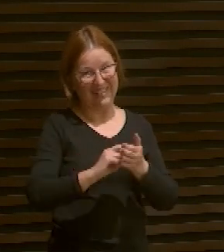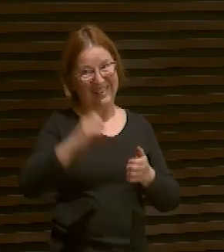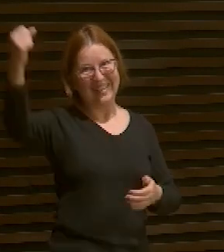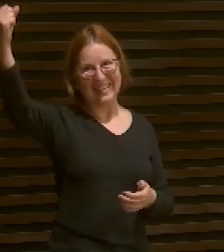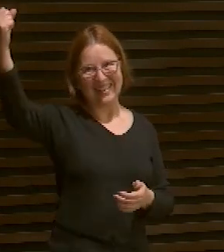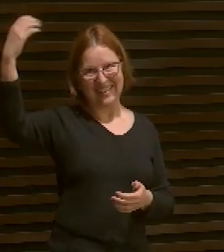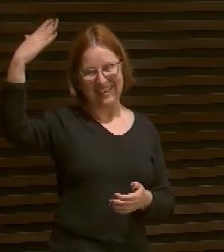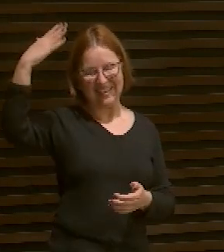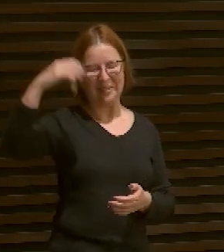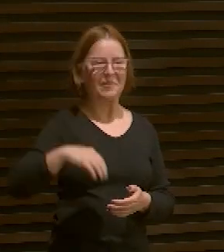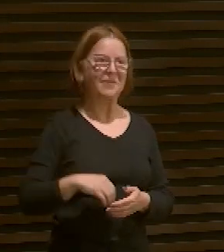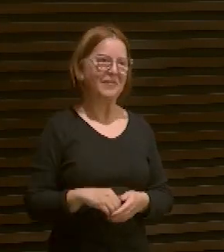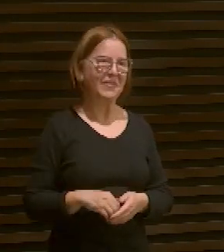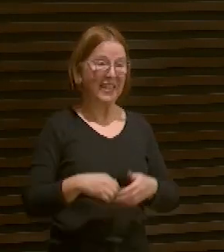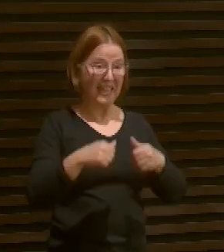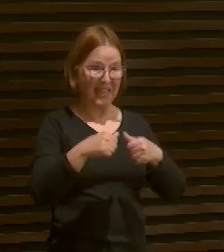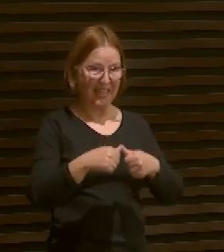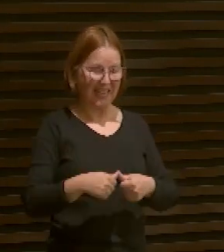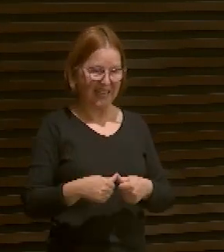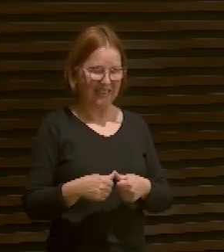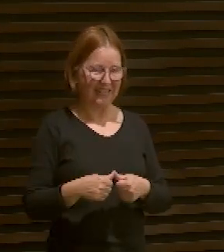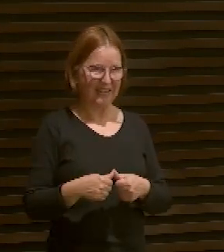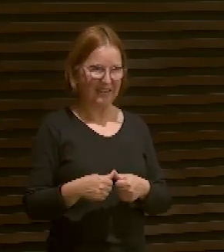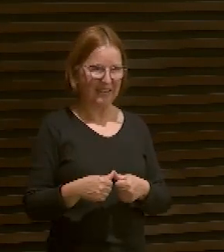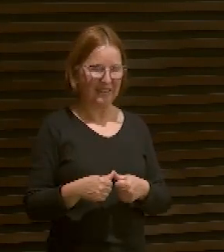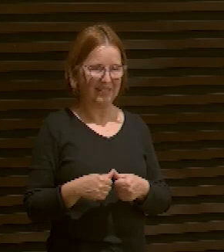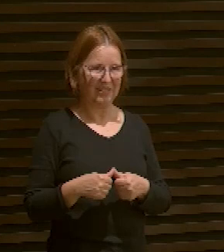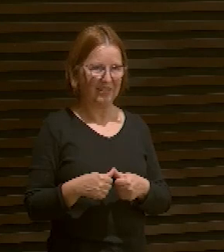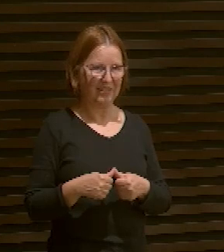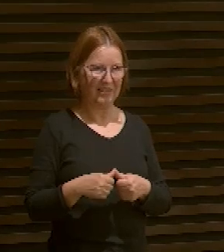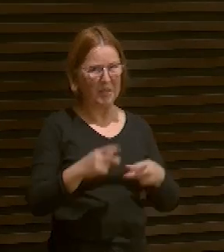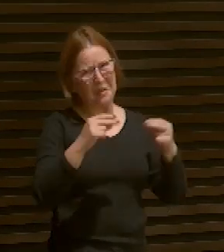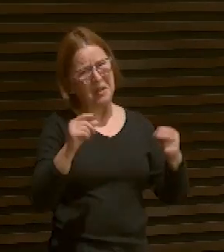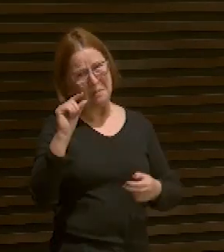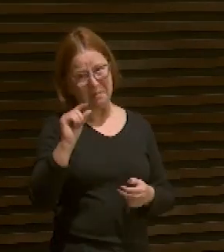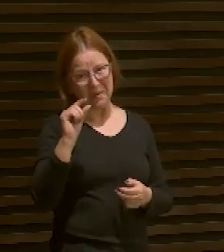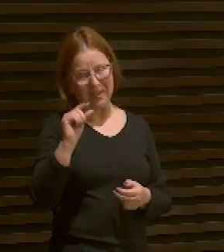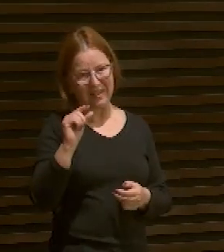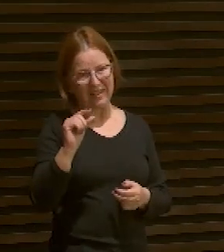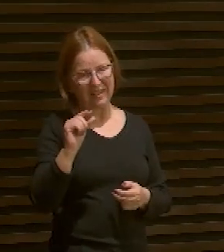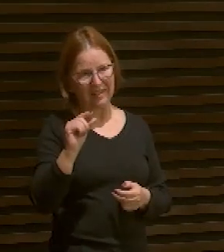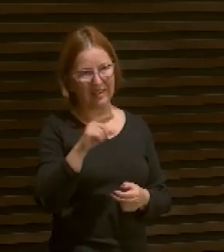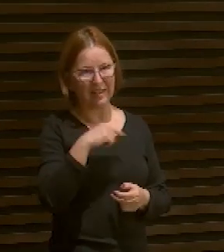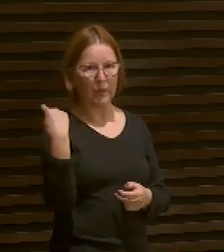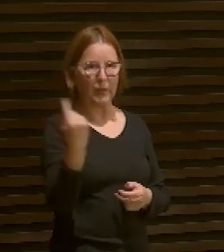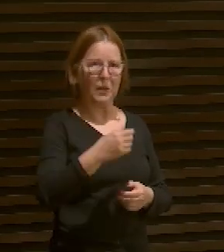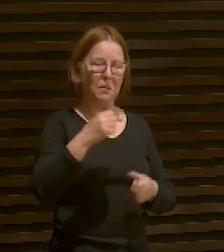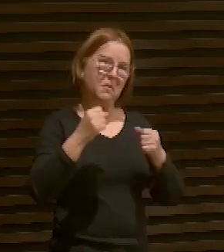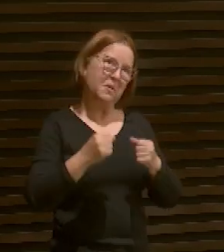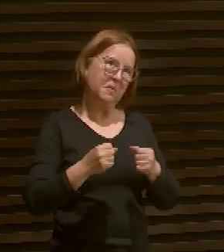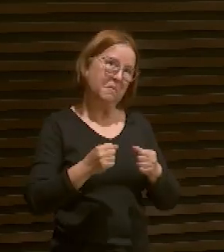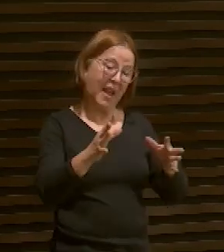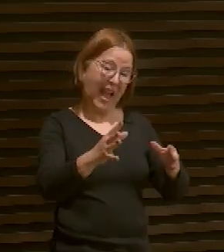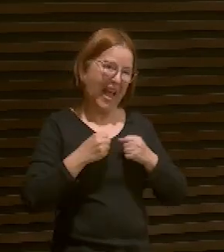Amados, essa é uma coisa tão pequena que a gente pode adotar para a